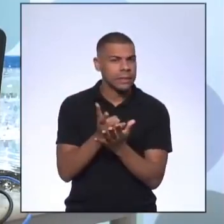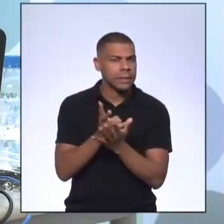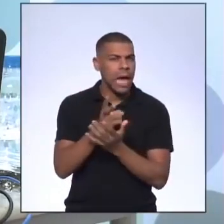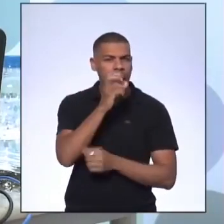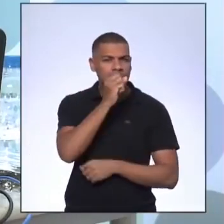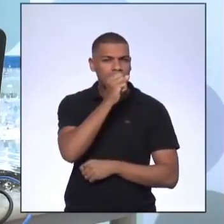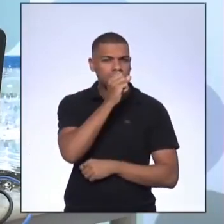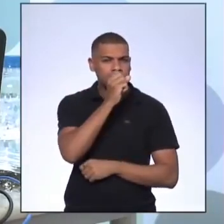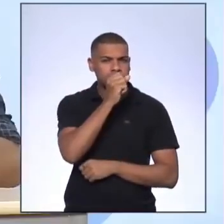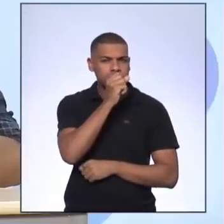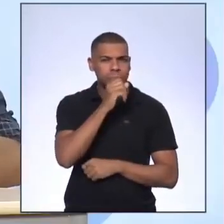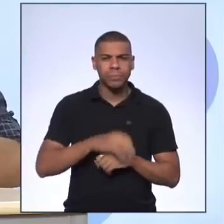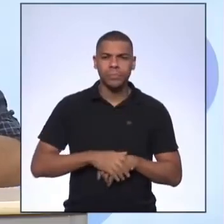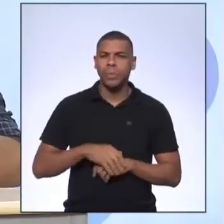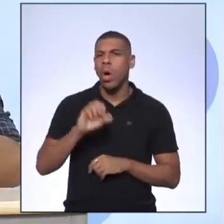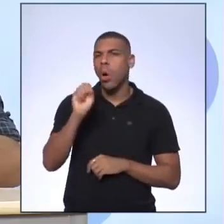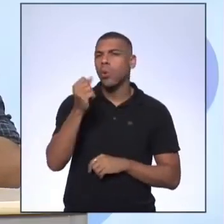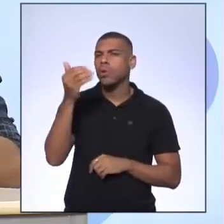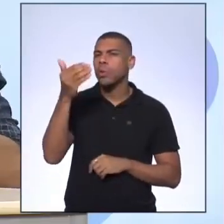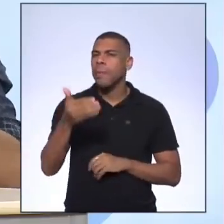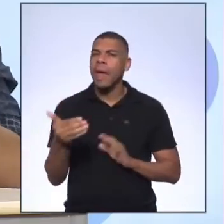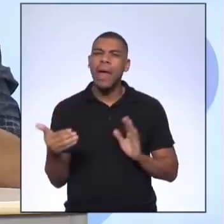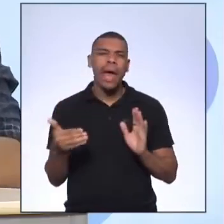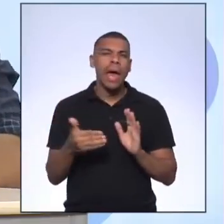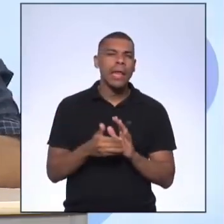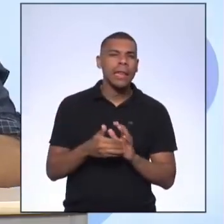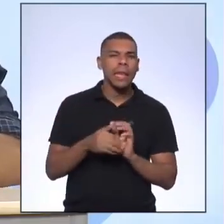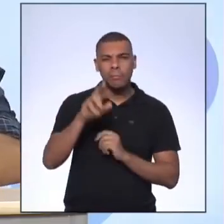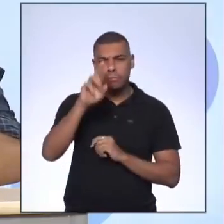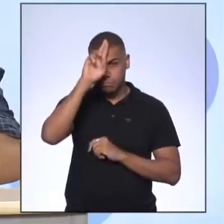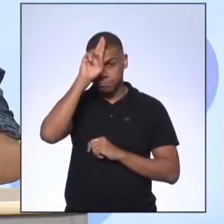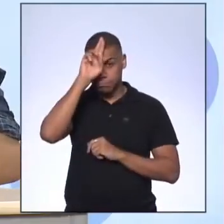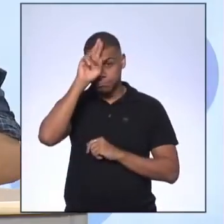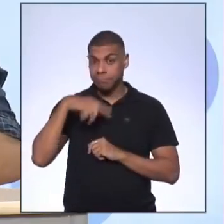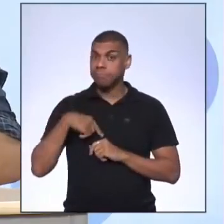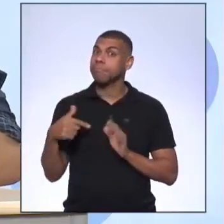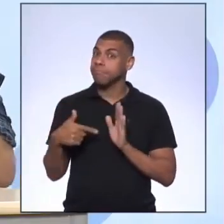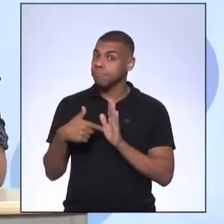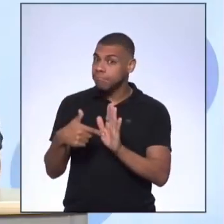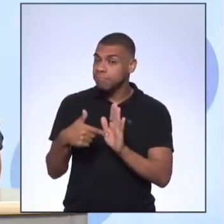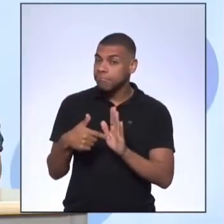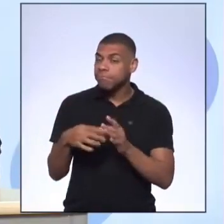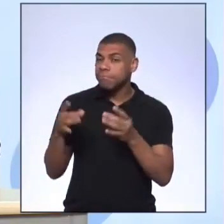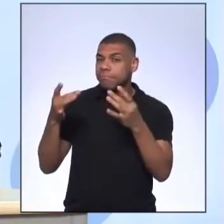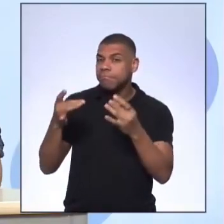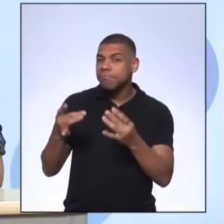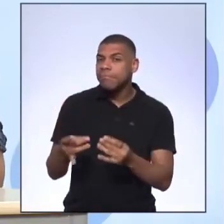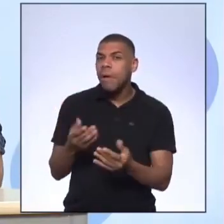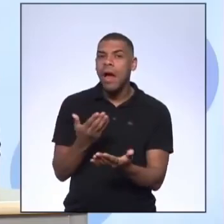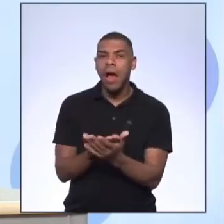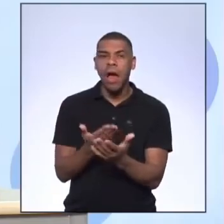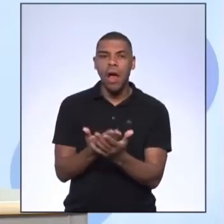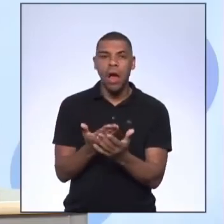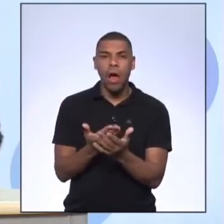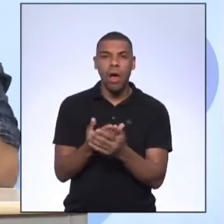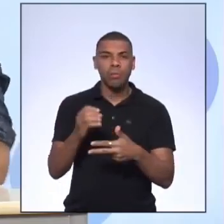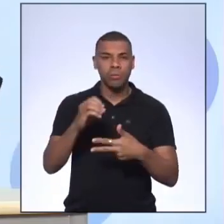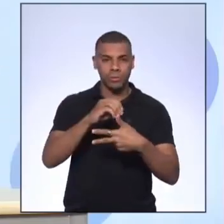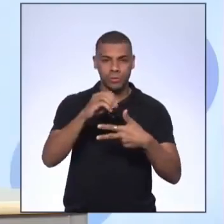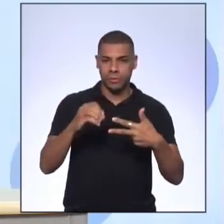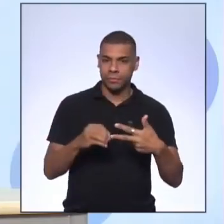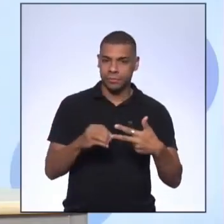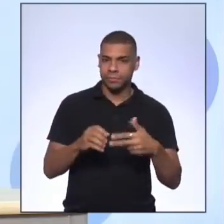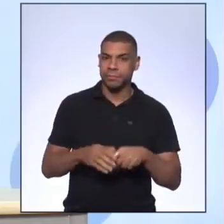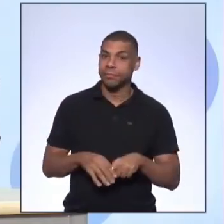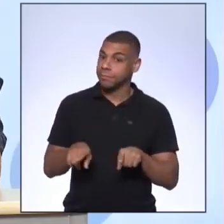Todo sábado, às 8h30 até meio-dia, meio-dia e 15, nós estamos lá com aulas específicas para o Enem. né? Ah, claro, as aulas